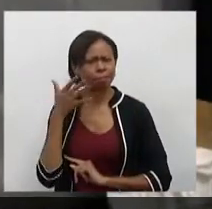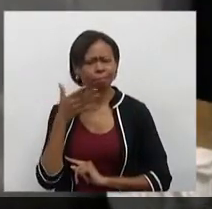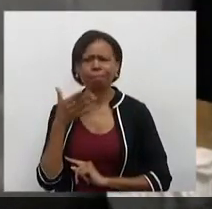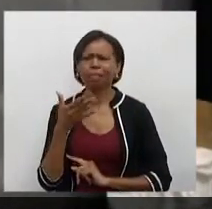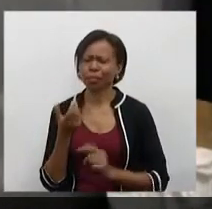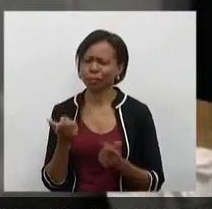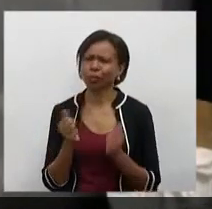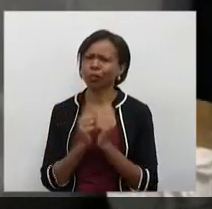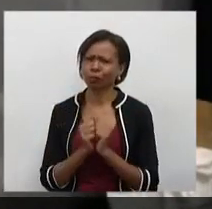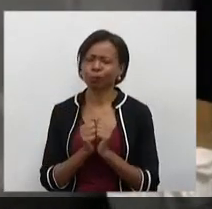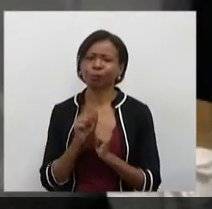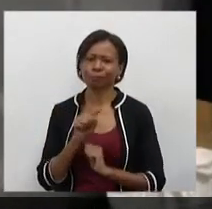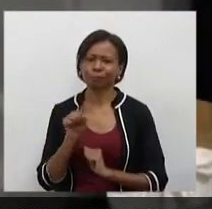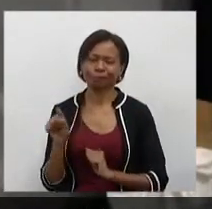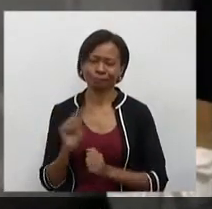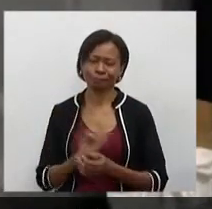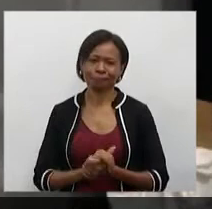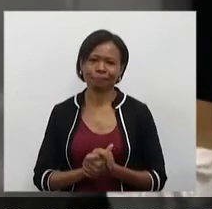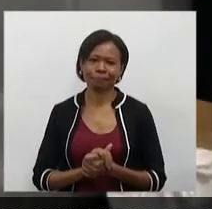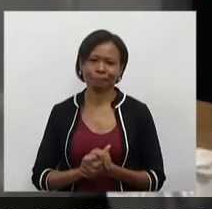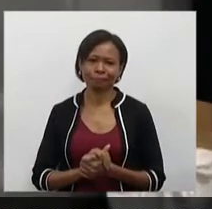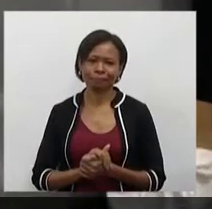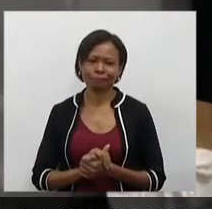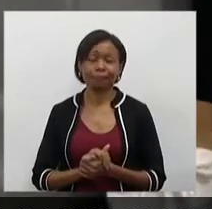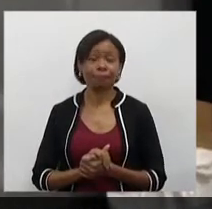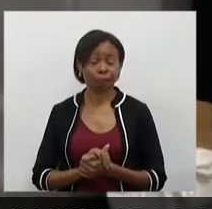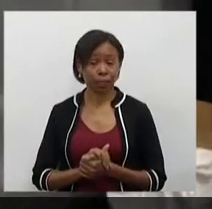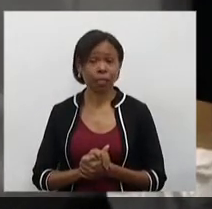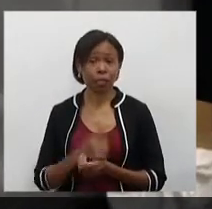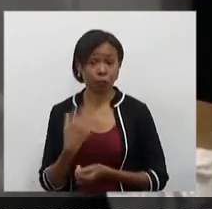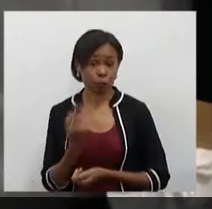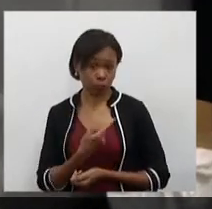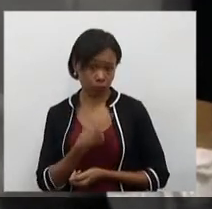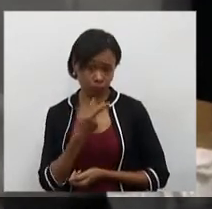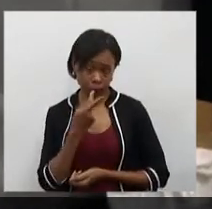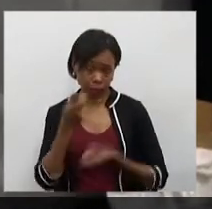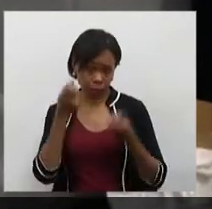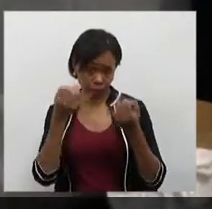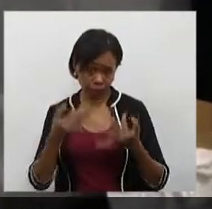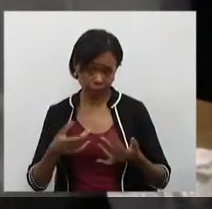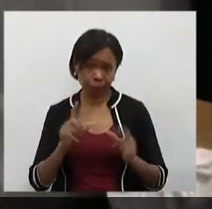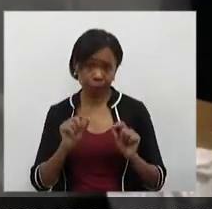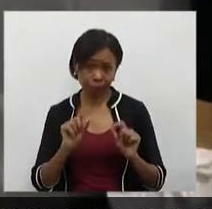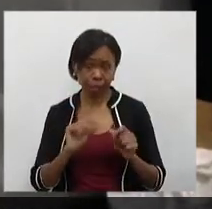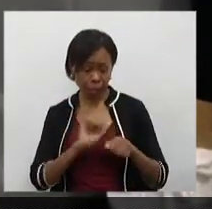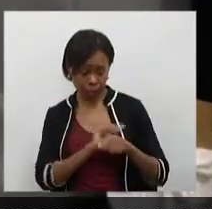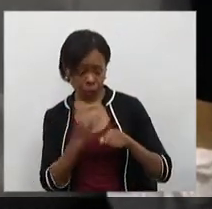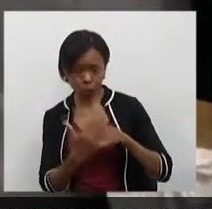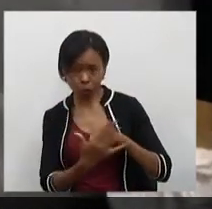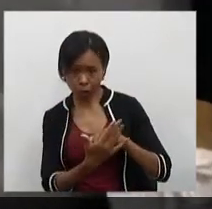né? A gente, né, relata que a Covid-19,